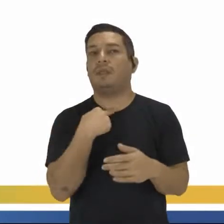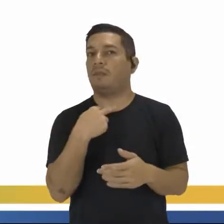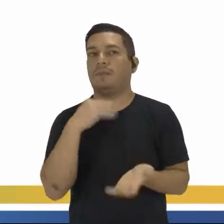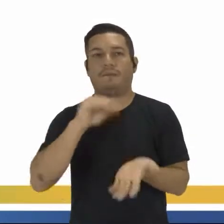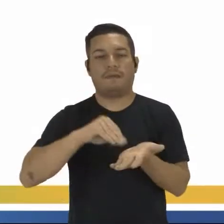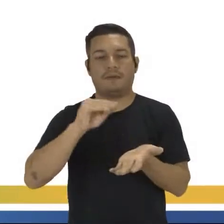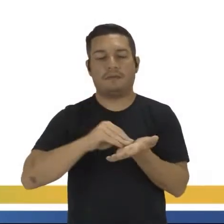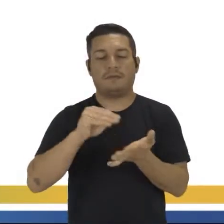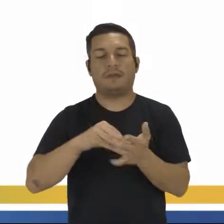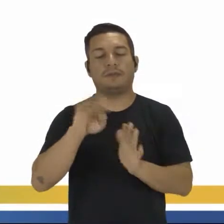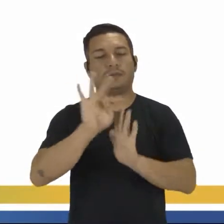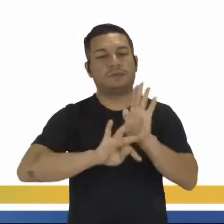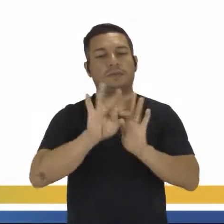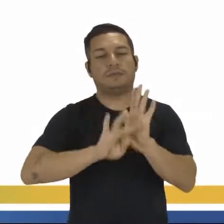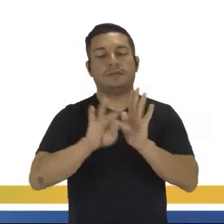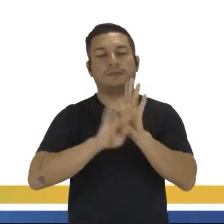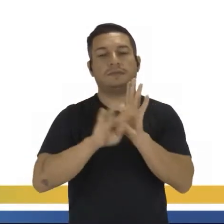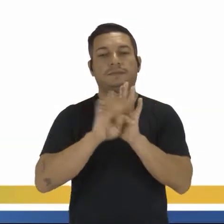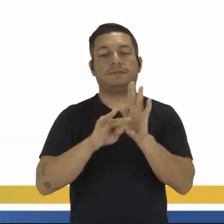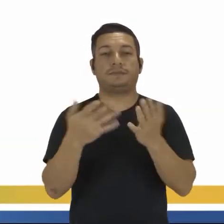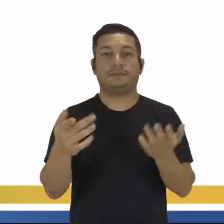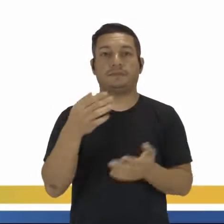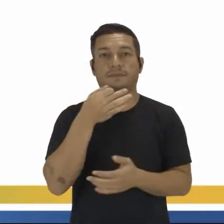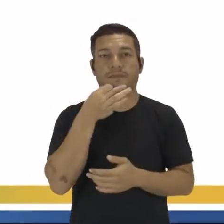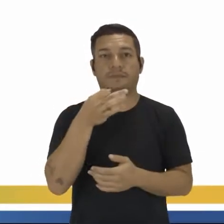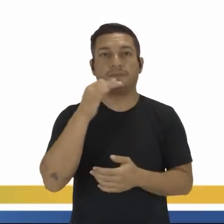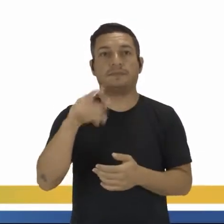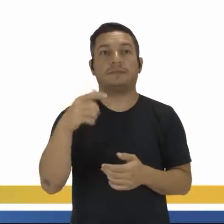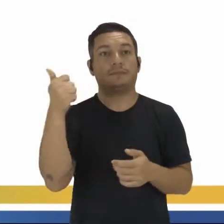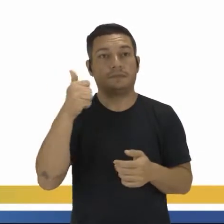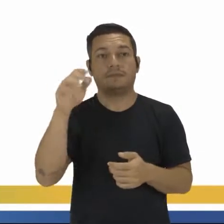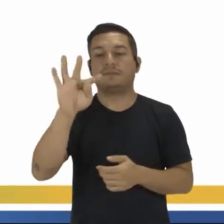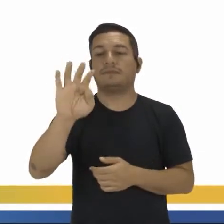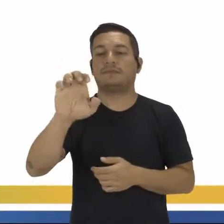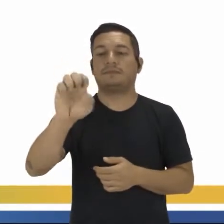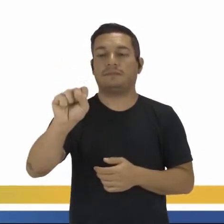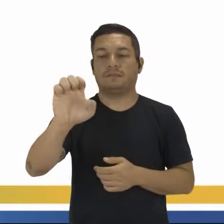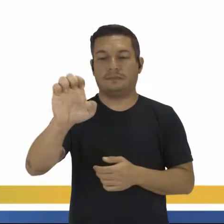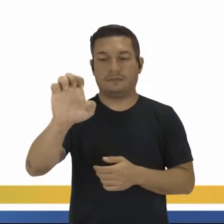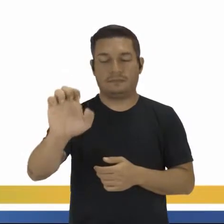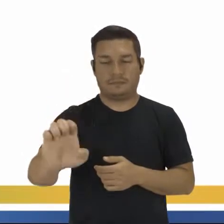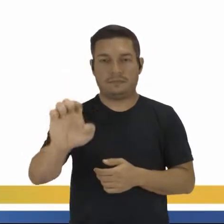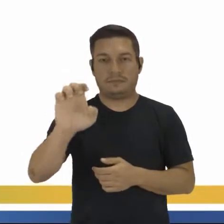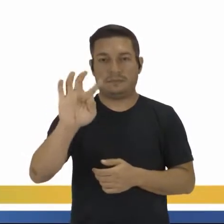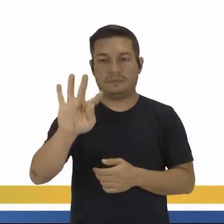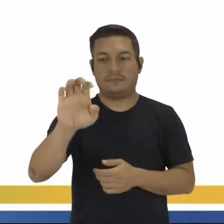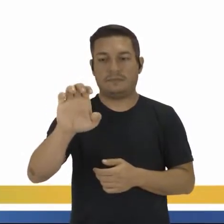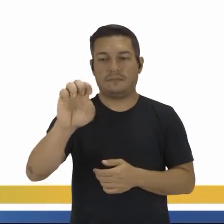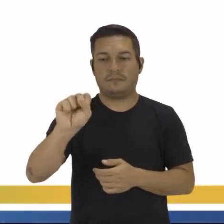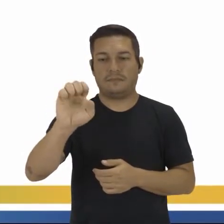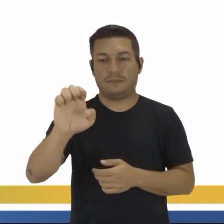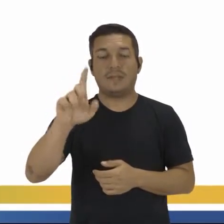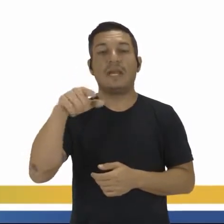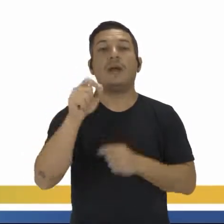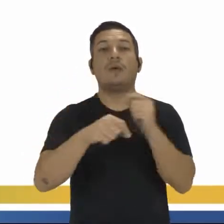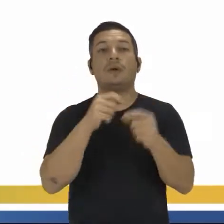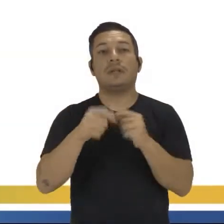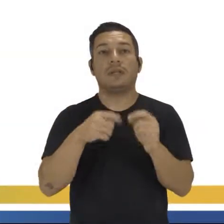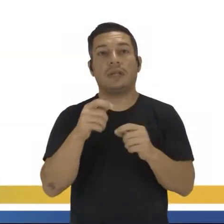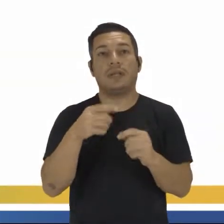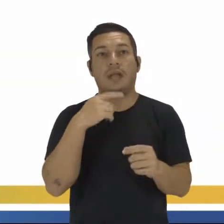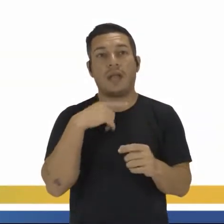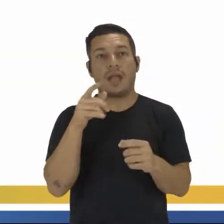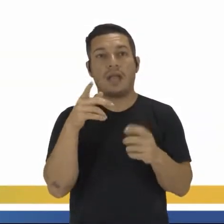texto dissertativo argumentativo? Primeiro, uma tese. A tese é exatamente a defesa de um ponto de vista.